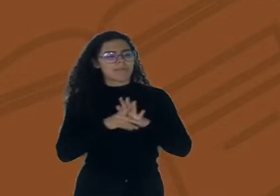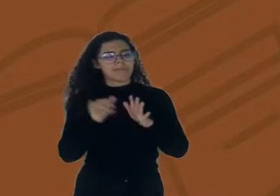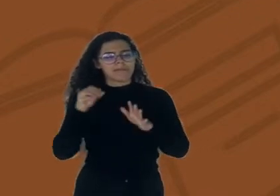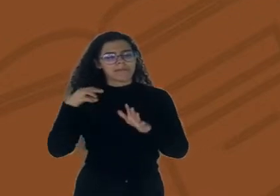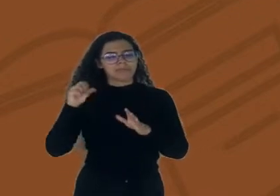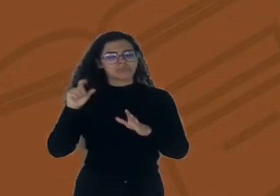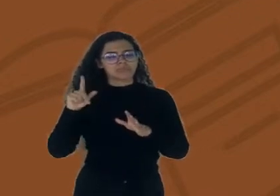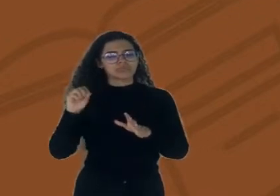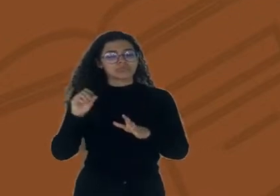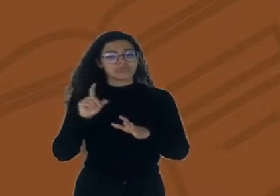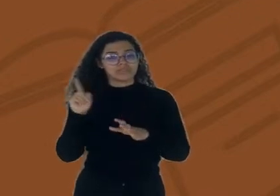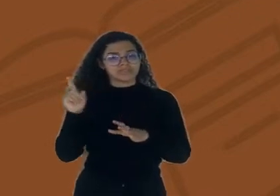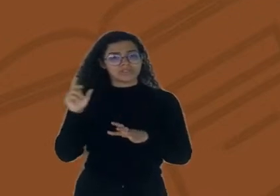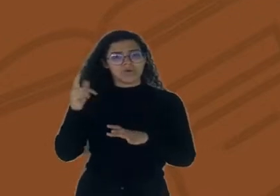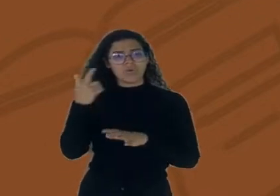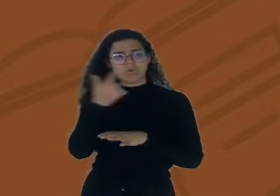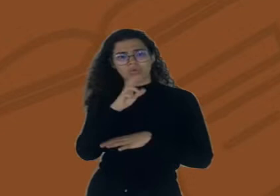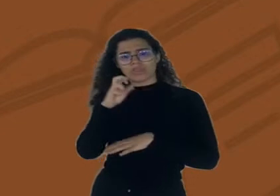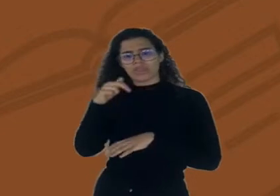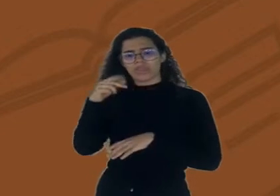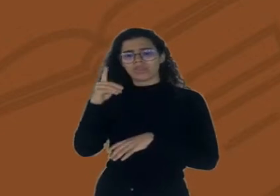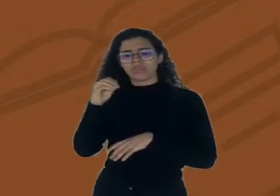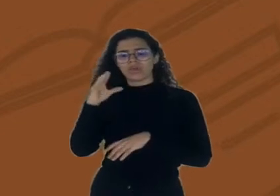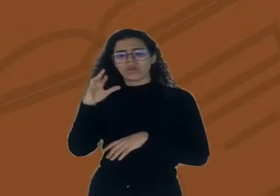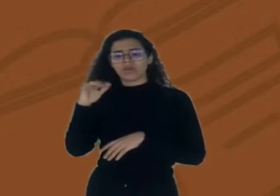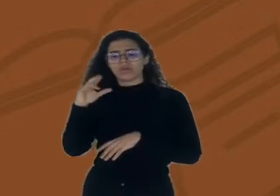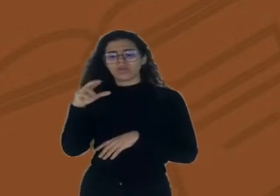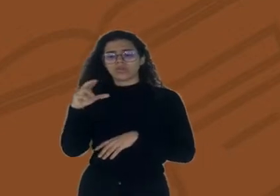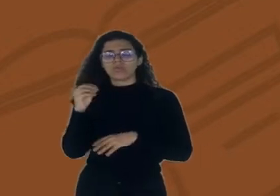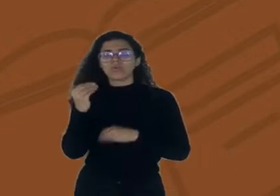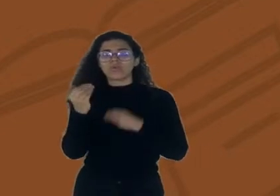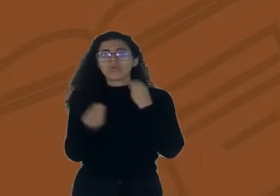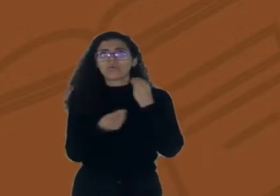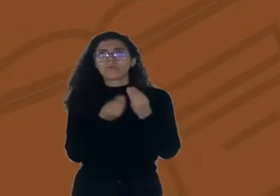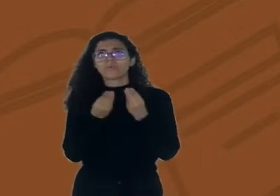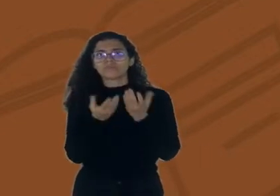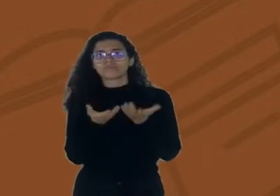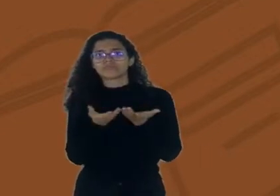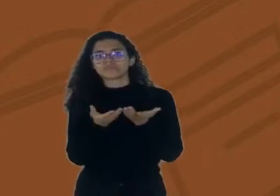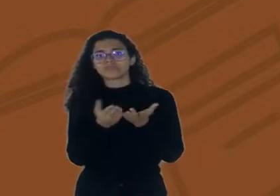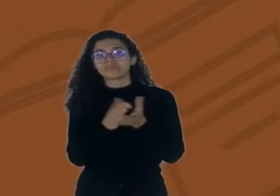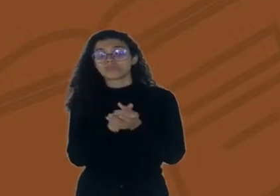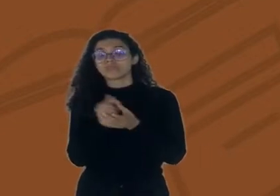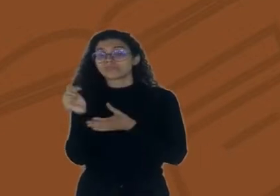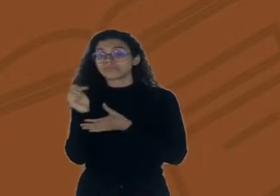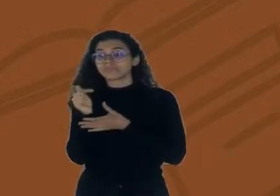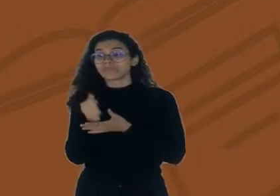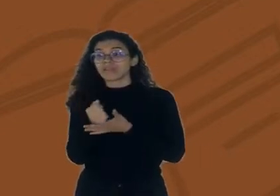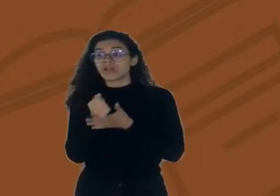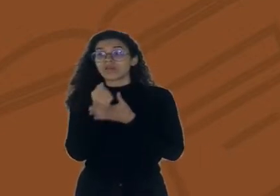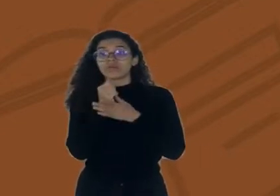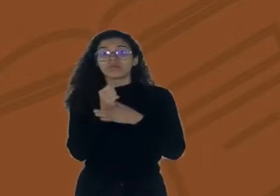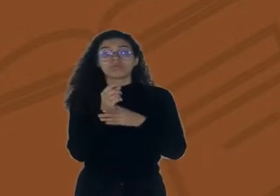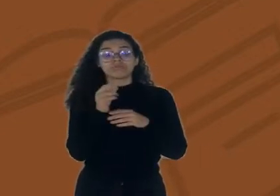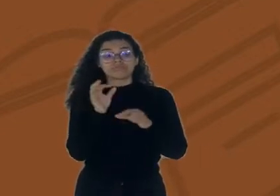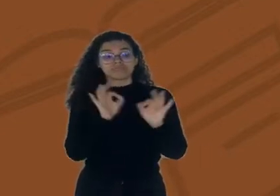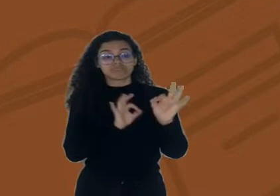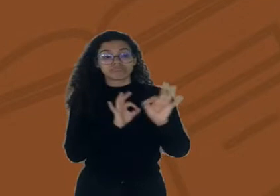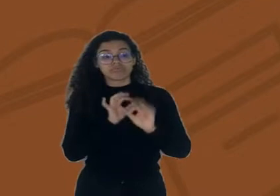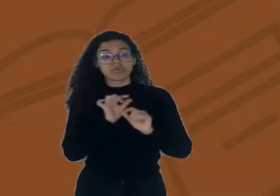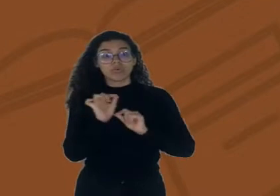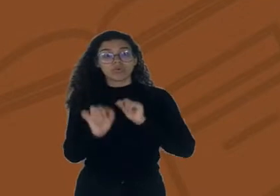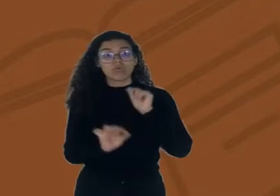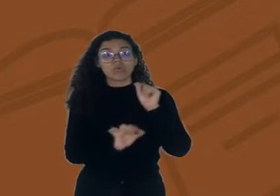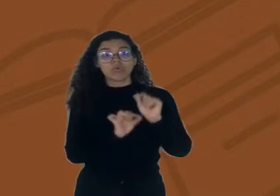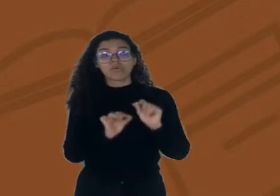sistema endócrino? O sistema endócrino, eu já vou adiantar para vocês, é o sistema responsável por controlar as ações,